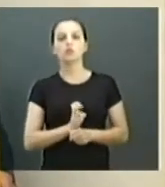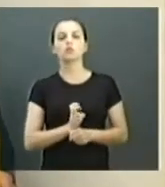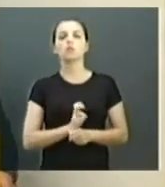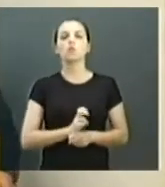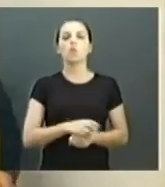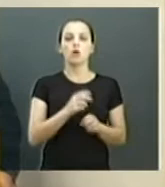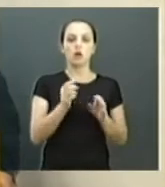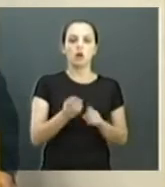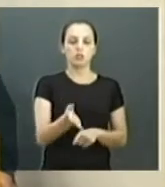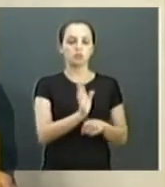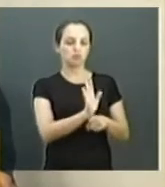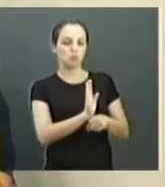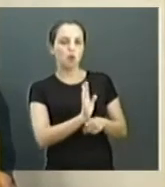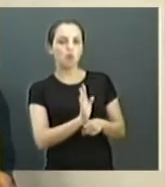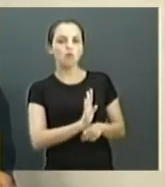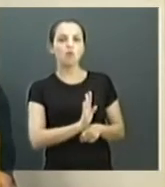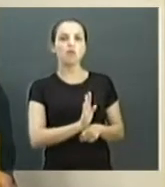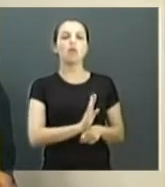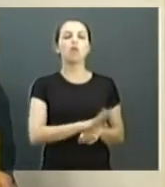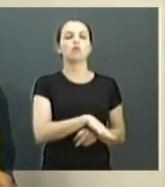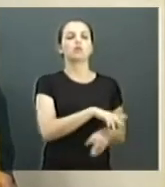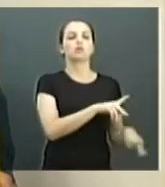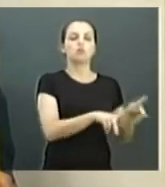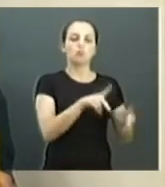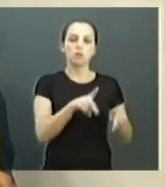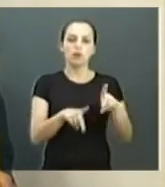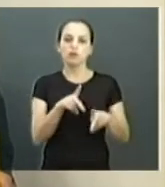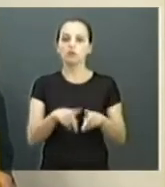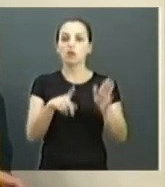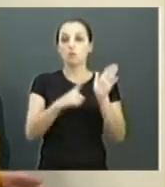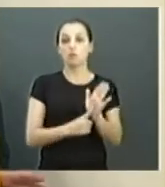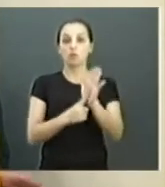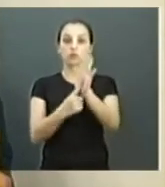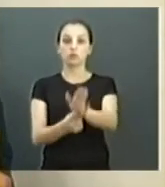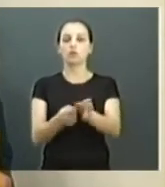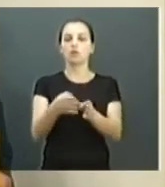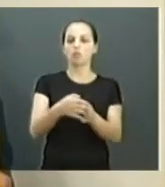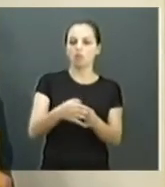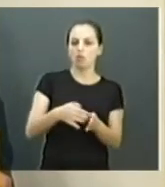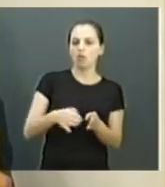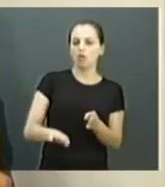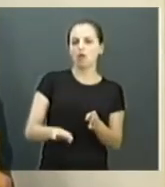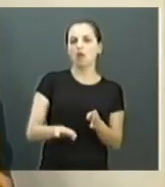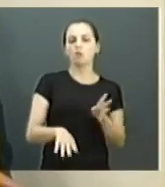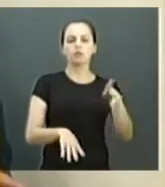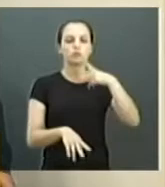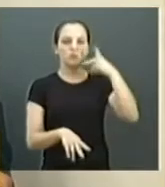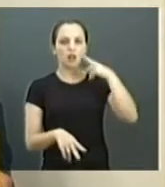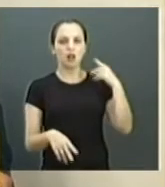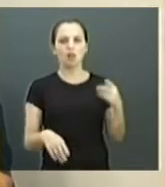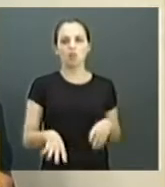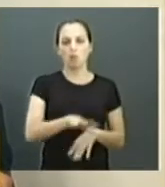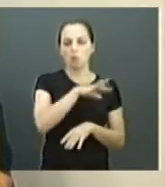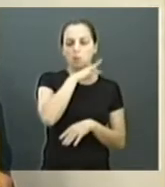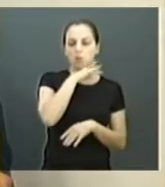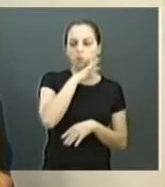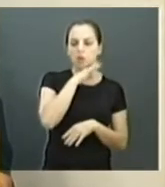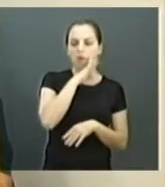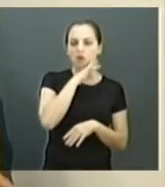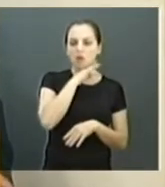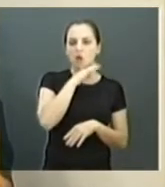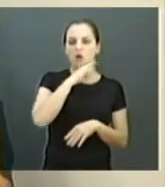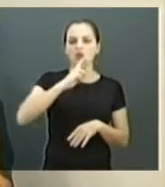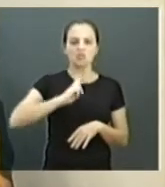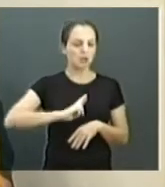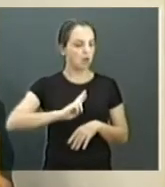presidente colocou dos servidores, colocando essa legislatura como a pior da história para a população, que não reconhece o servidor.